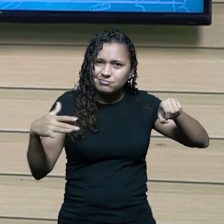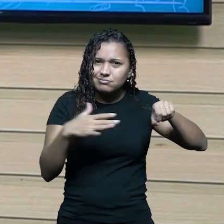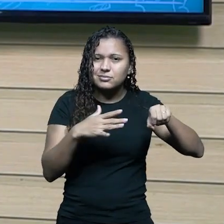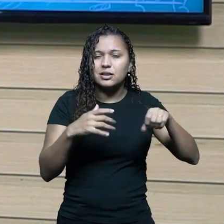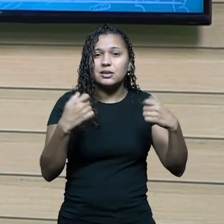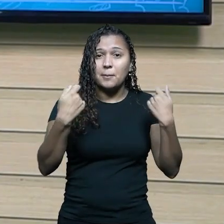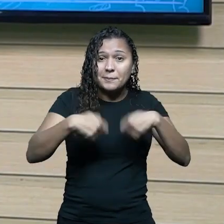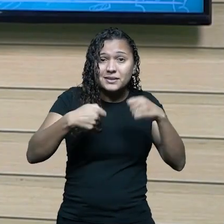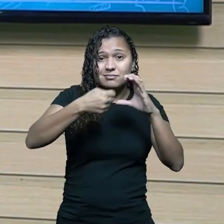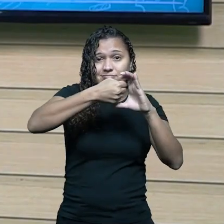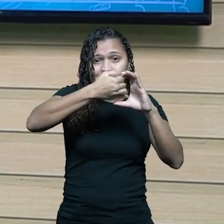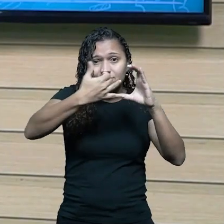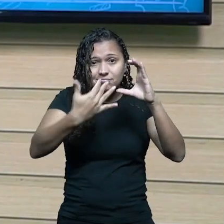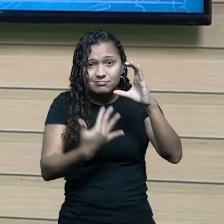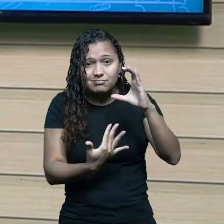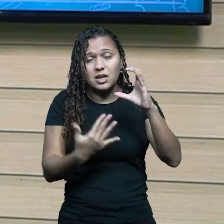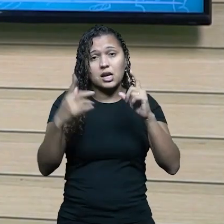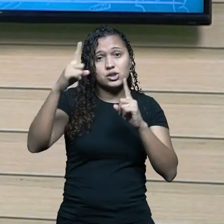vão estar